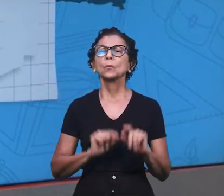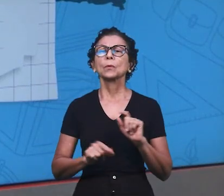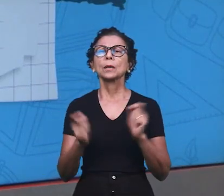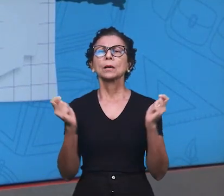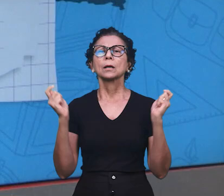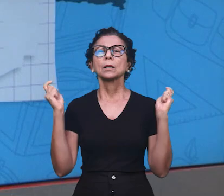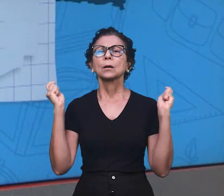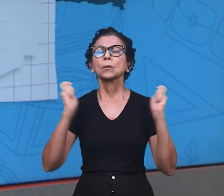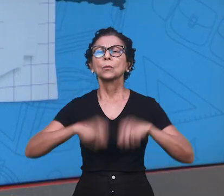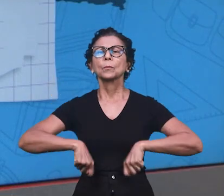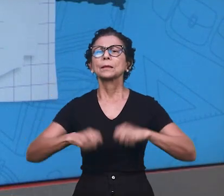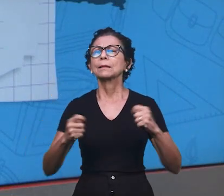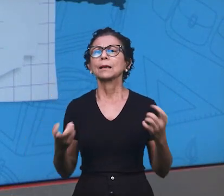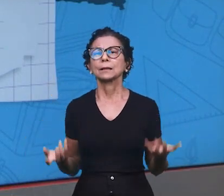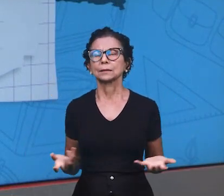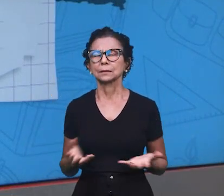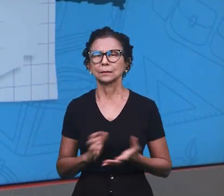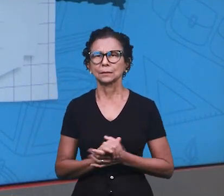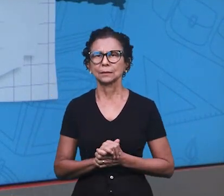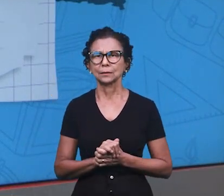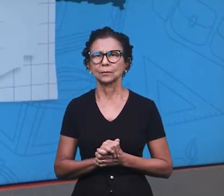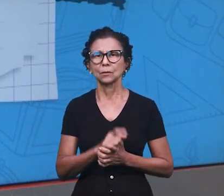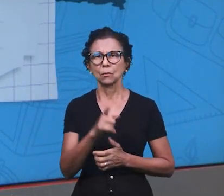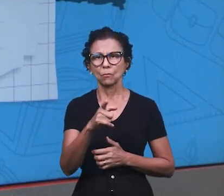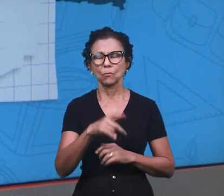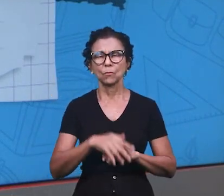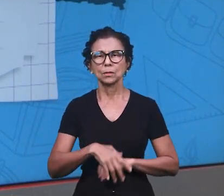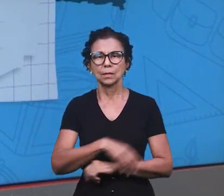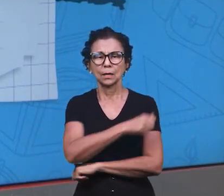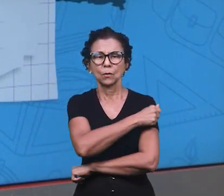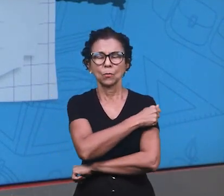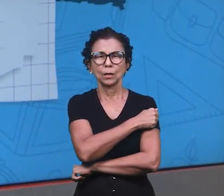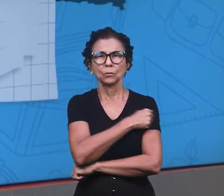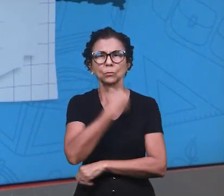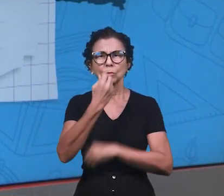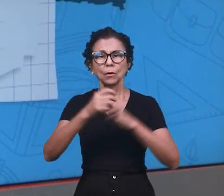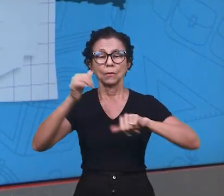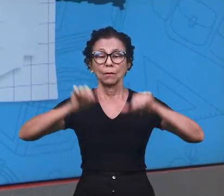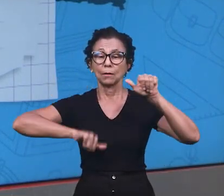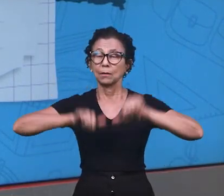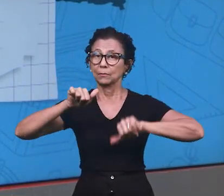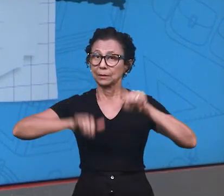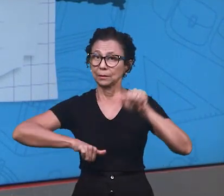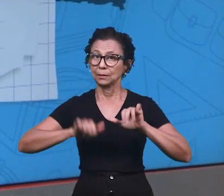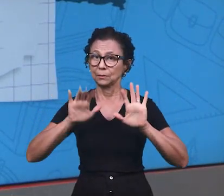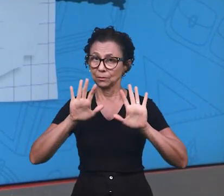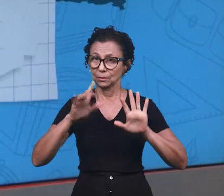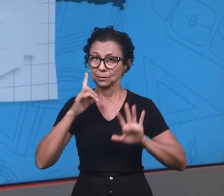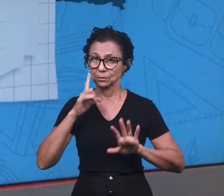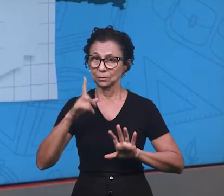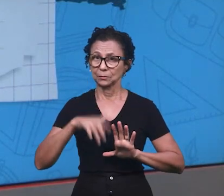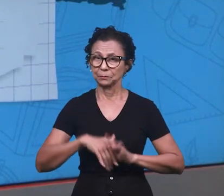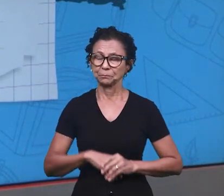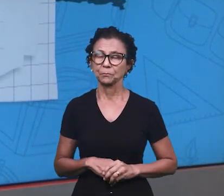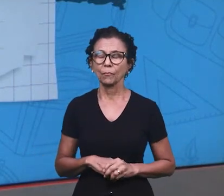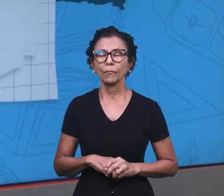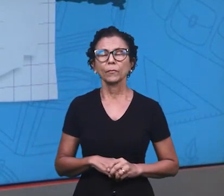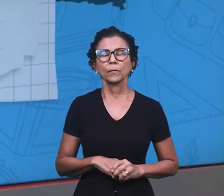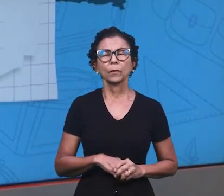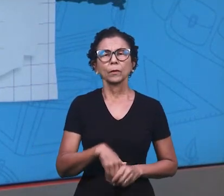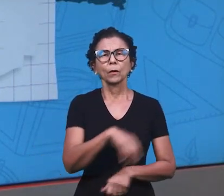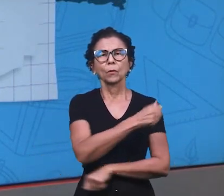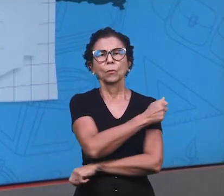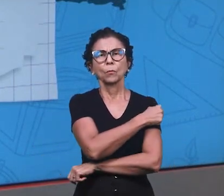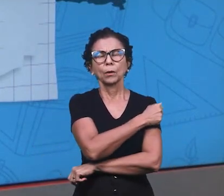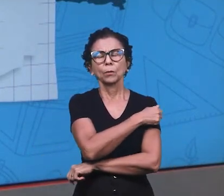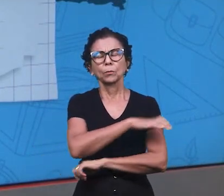competência espera de você? Você, enquanto candidato, vai ser avaliado de que maneira? Olha o que o INEP define. O candidato, né,